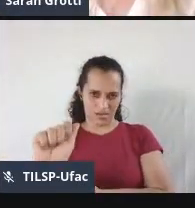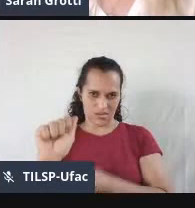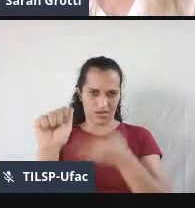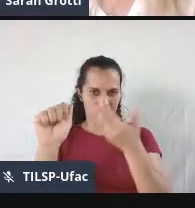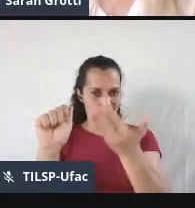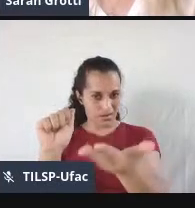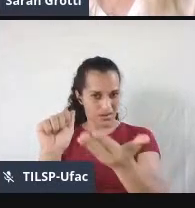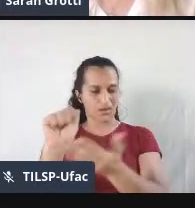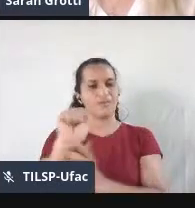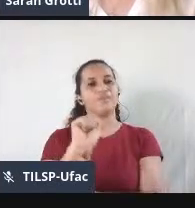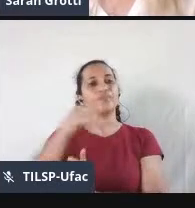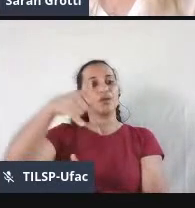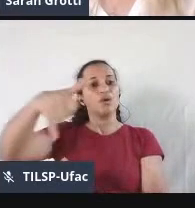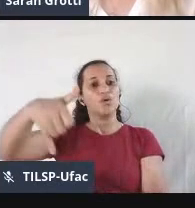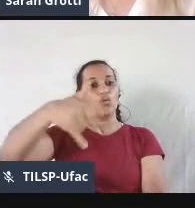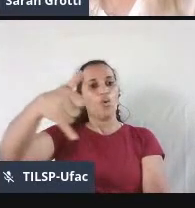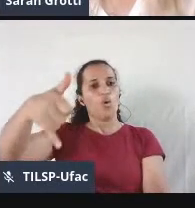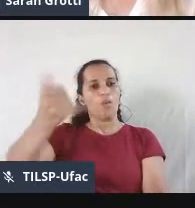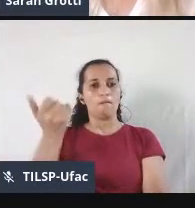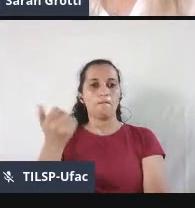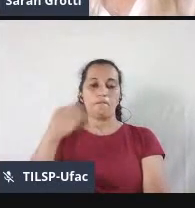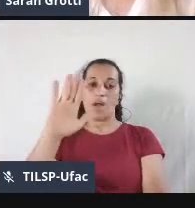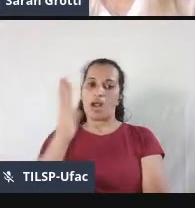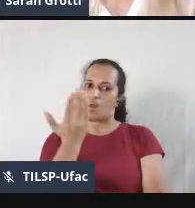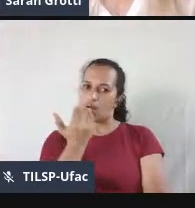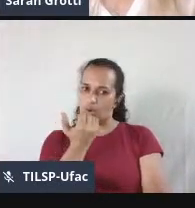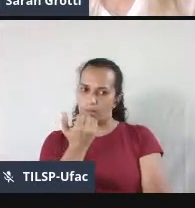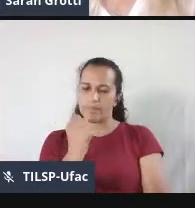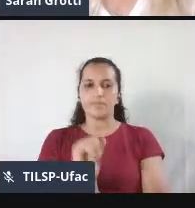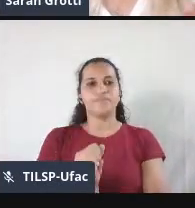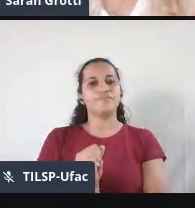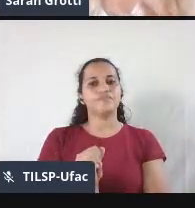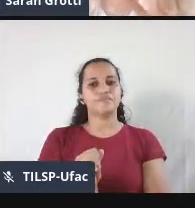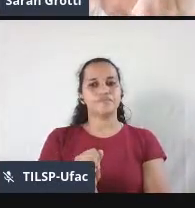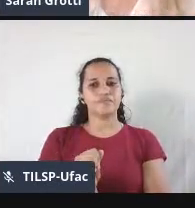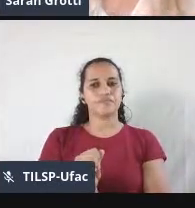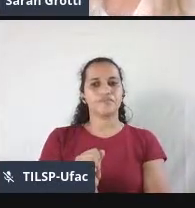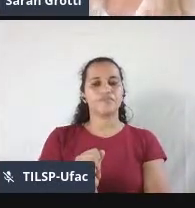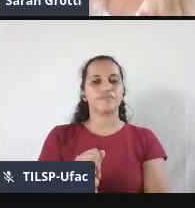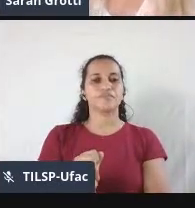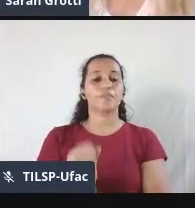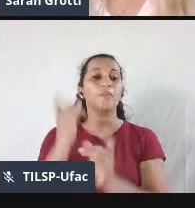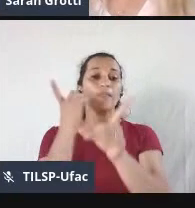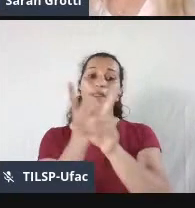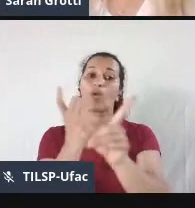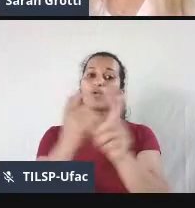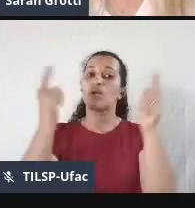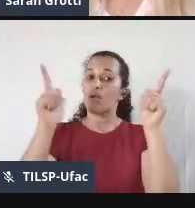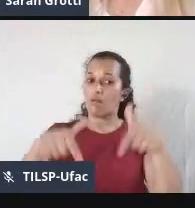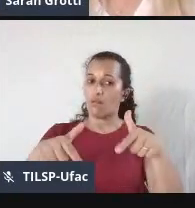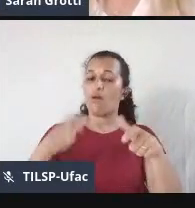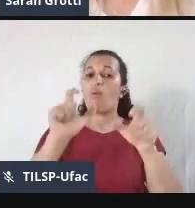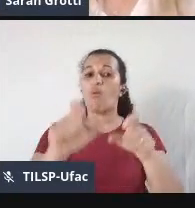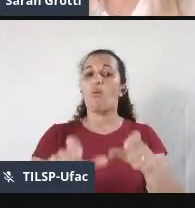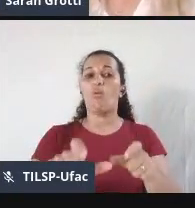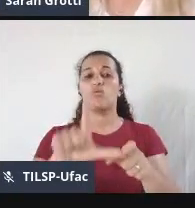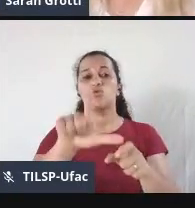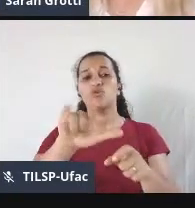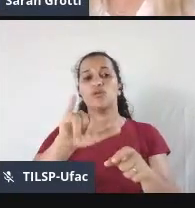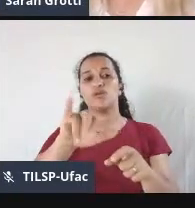o óleo alfa-linolênico, o ácido alfa-linolênico, que é encontrado principalmente na linhaça e